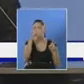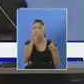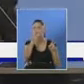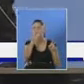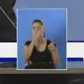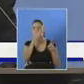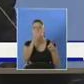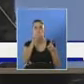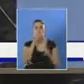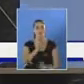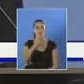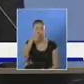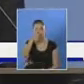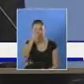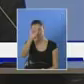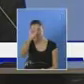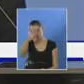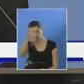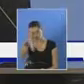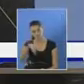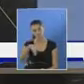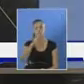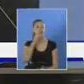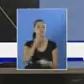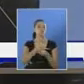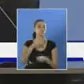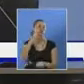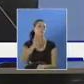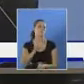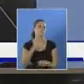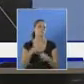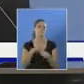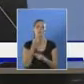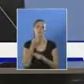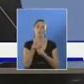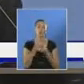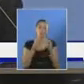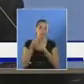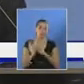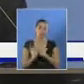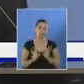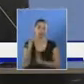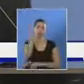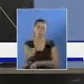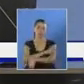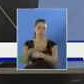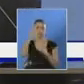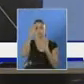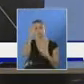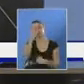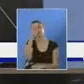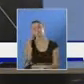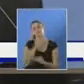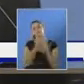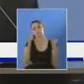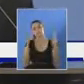maneira que elas têm gerenciado esses equipamentos públicos educacionais. Obrigado, senhor presidente, senhores